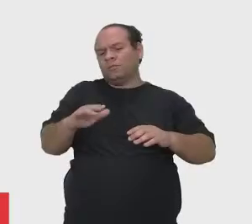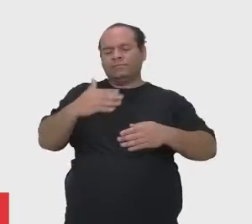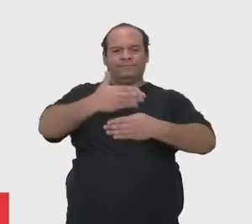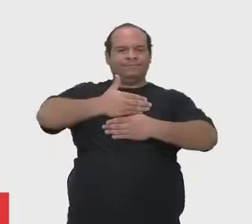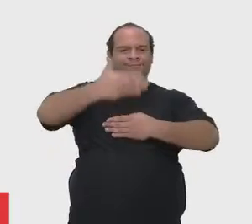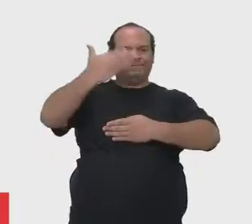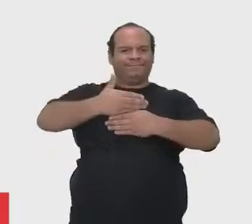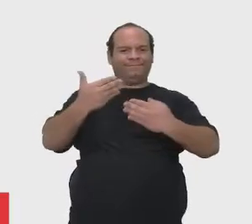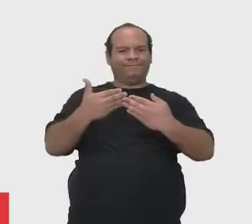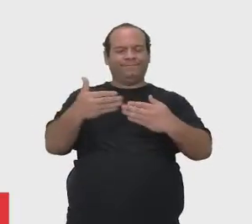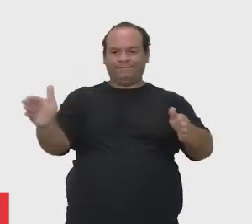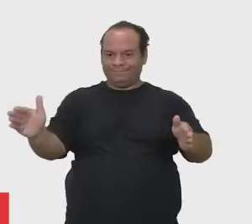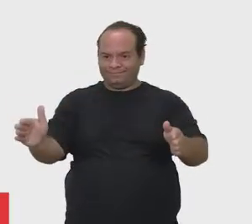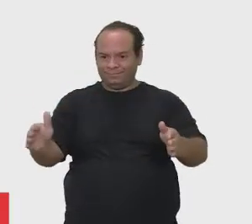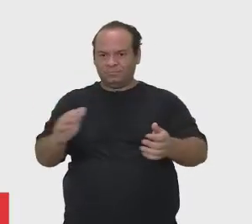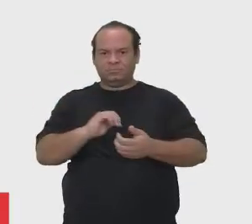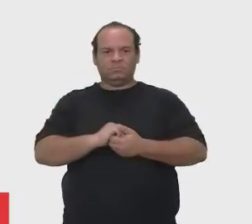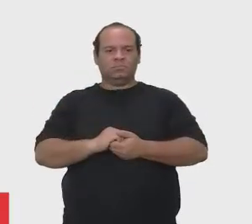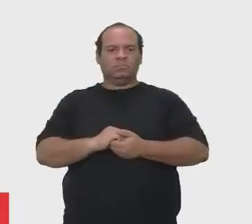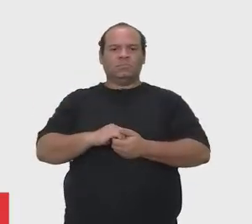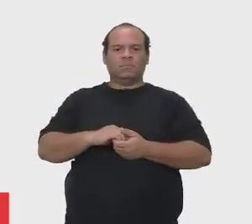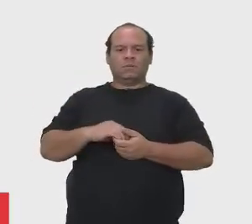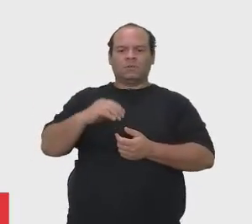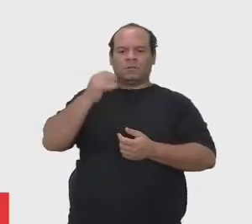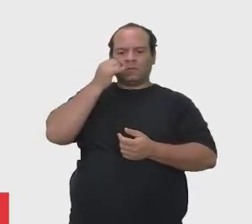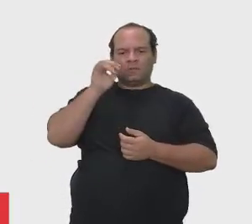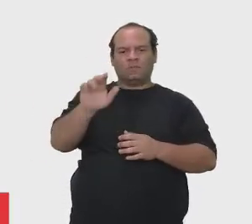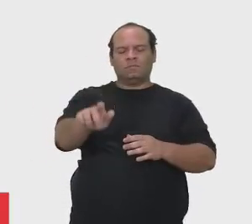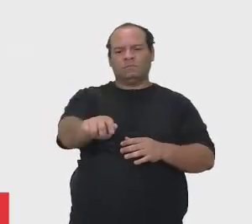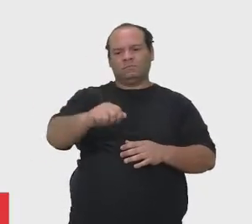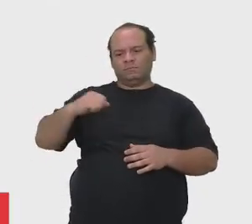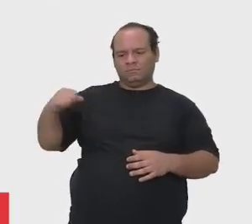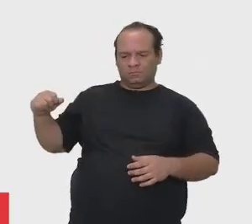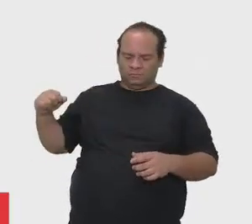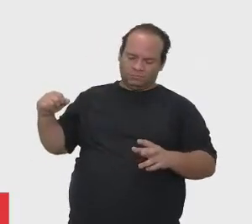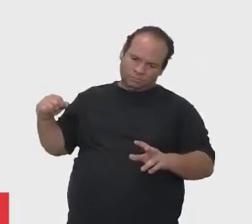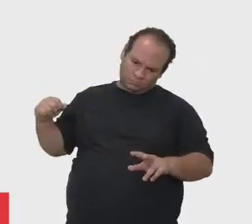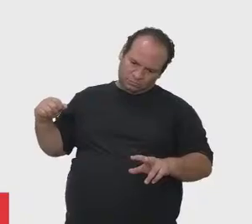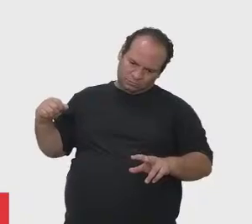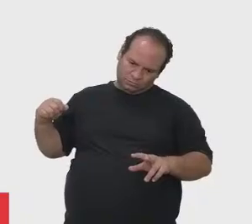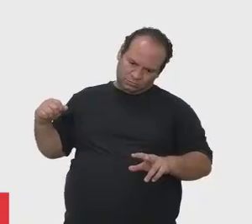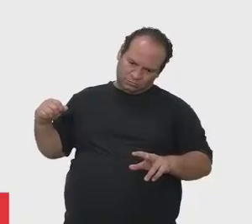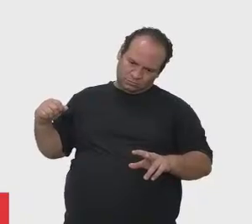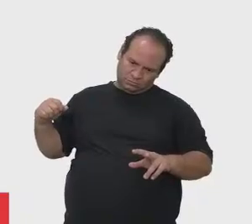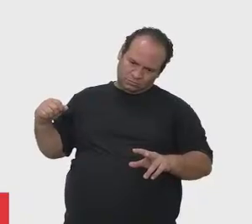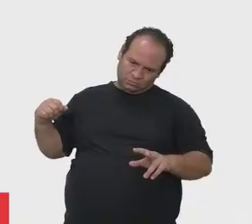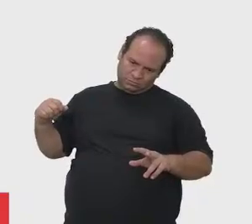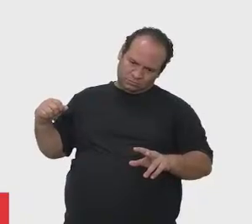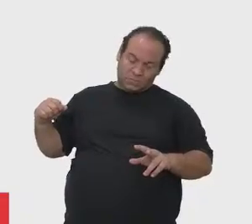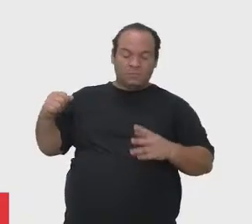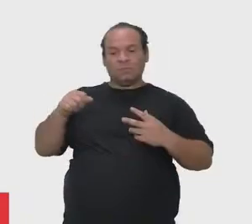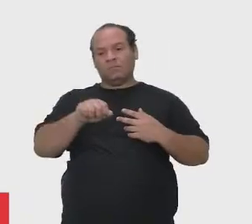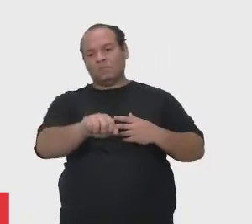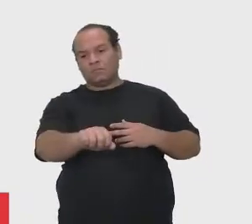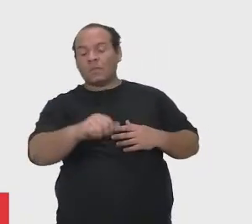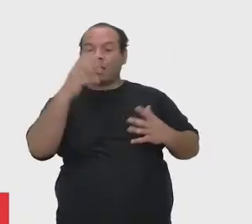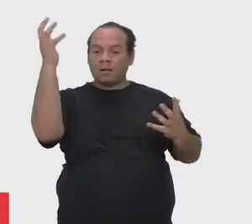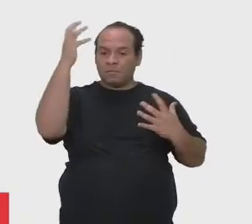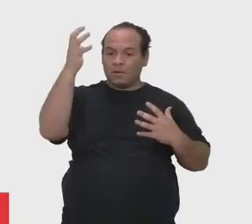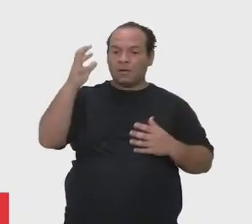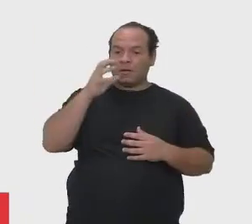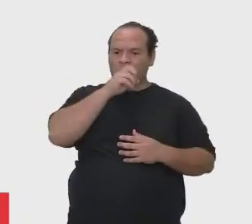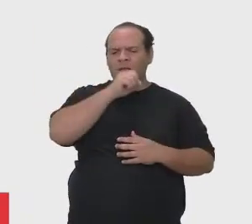dá conta, não ficar abrindo a geladeira para ficar pensando na vida, que é um clássico, né? Banhos mais curtos,